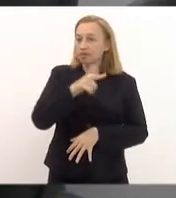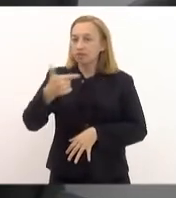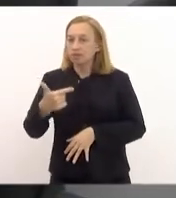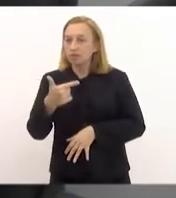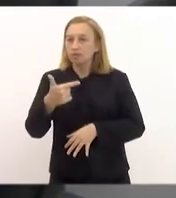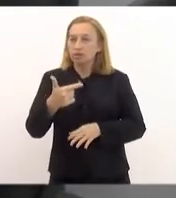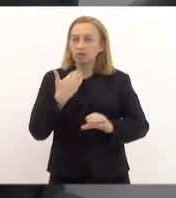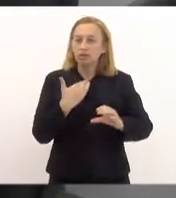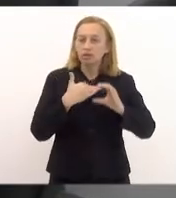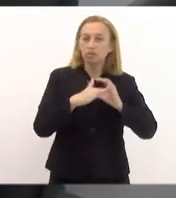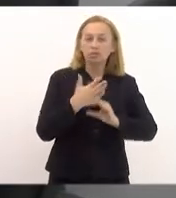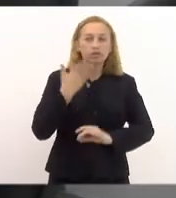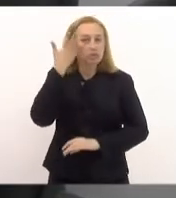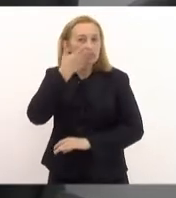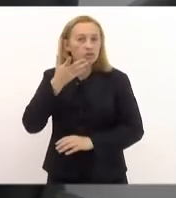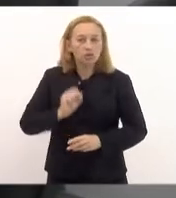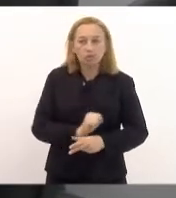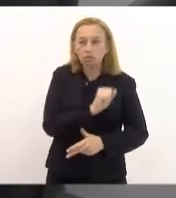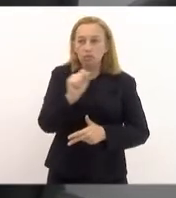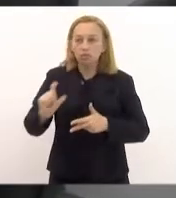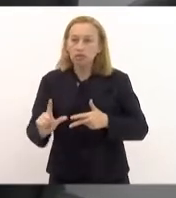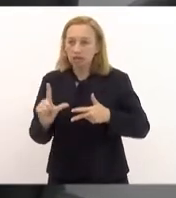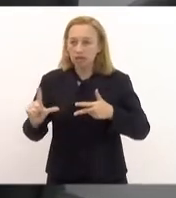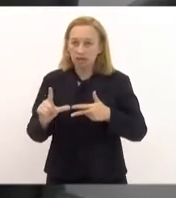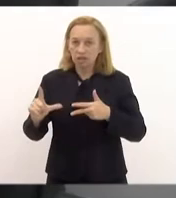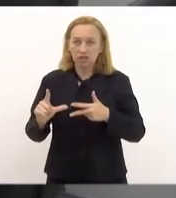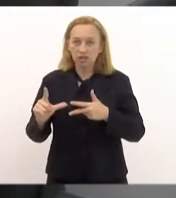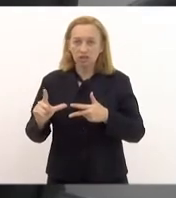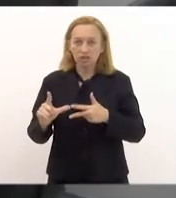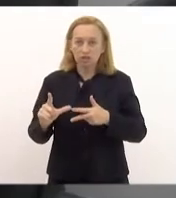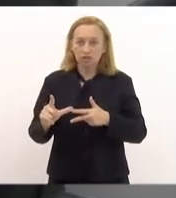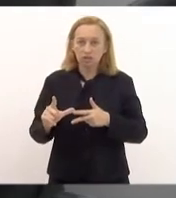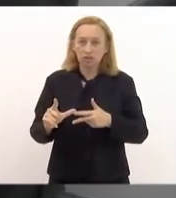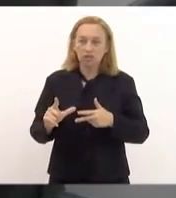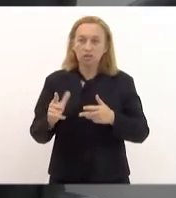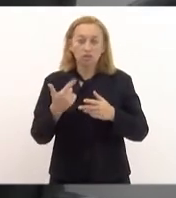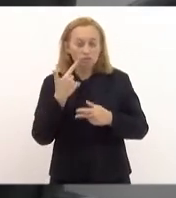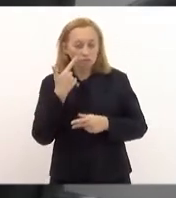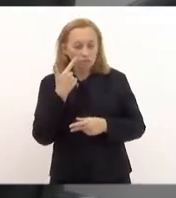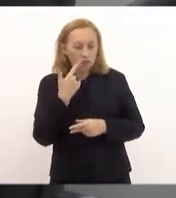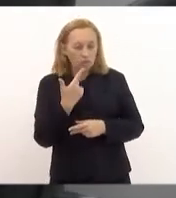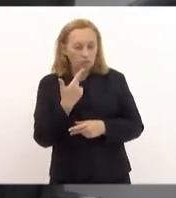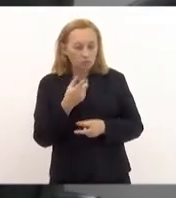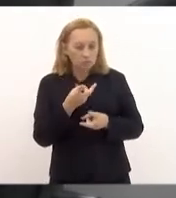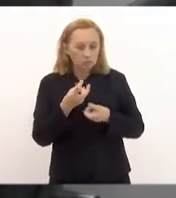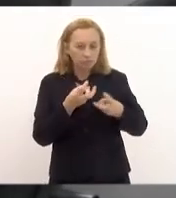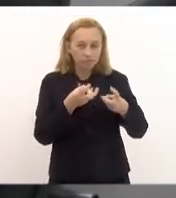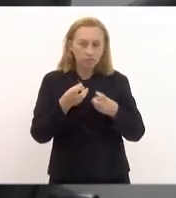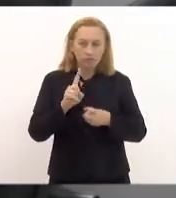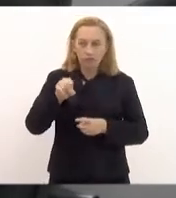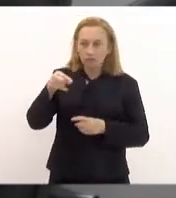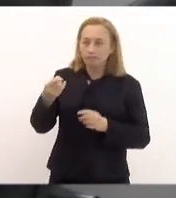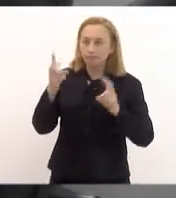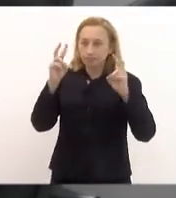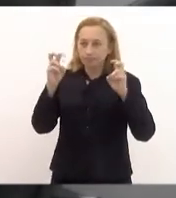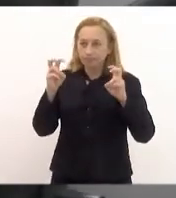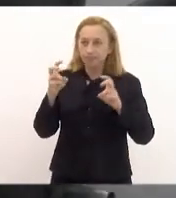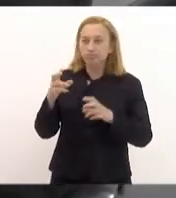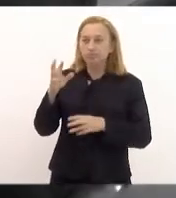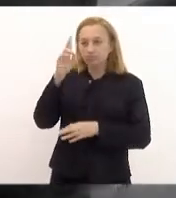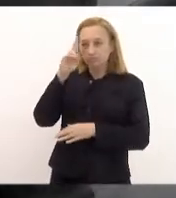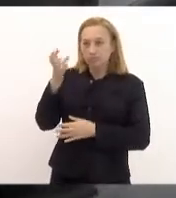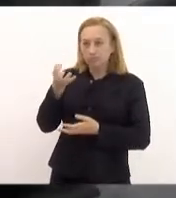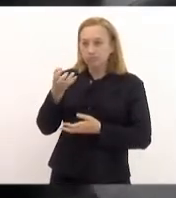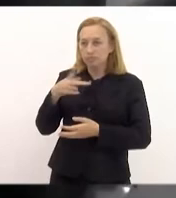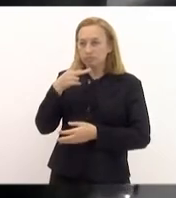da mensagem ao Poder Legislativo para a sua apreciação. Enfim, e outras questões, naturalmente, que Vossa Senhoria queira desenvolver.